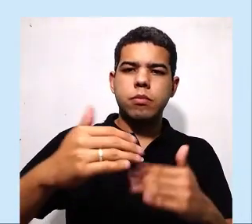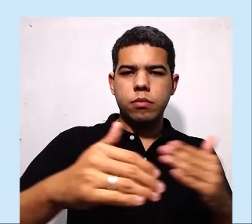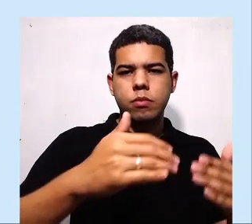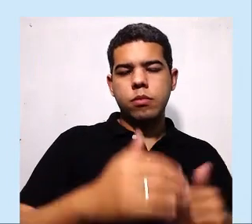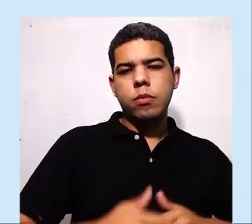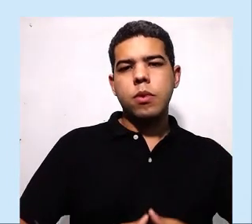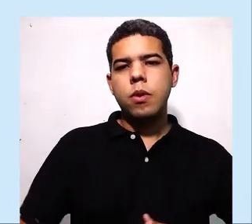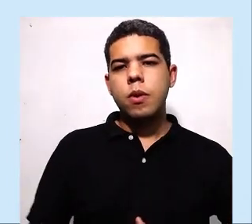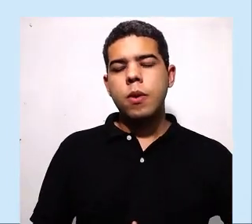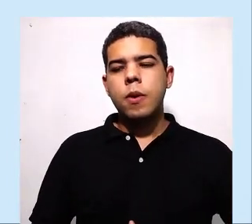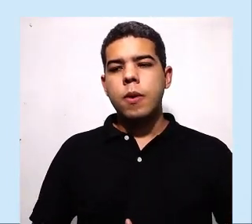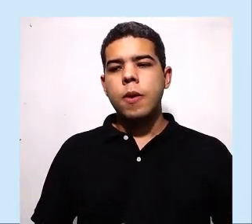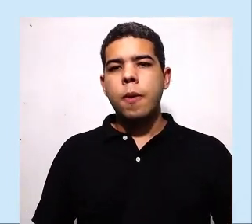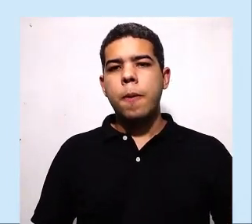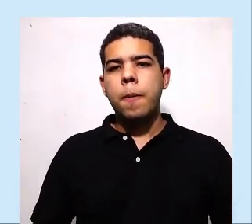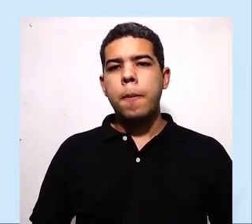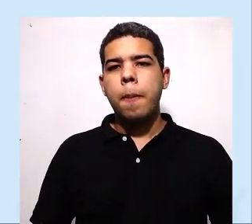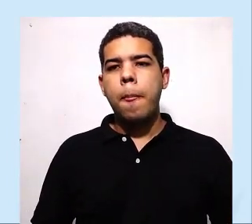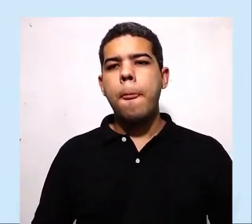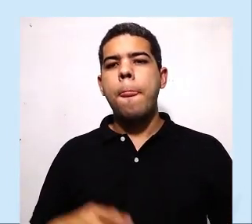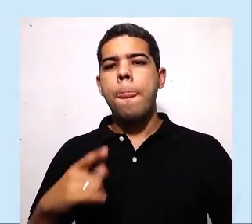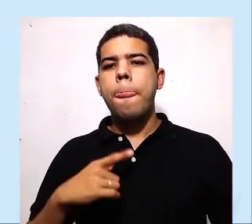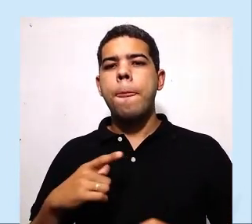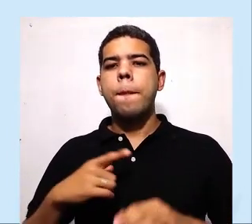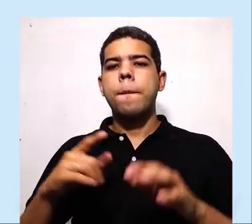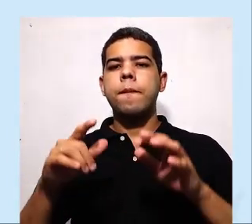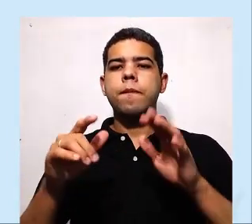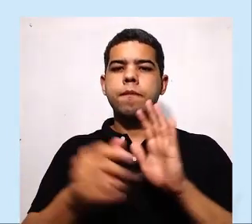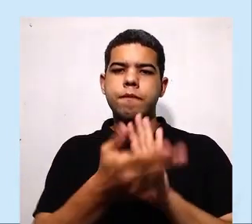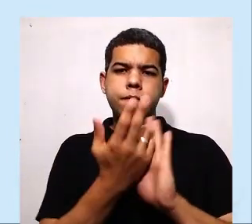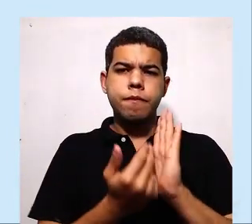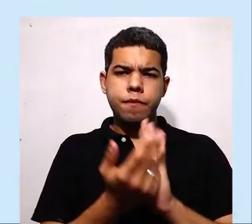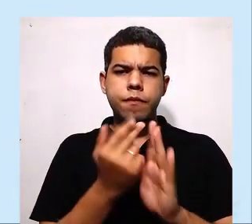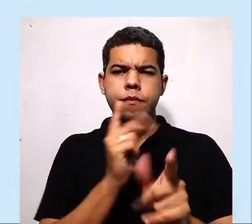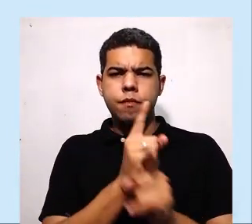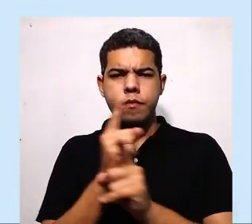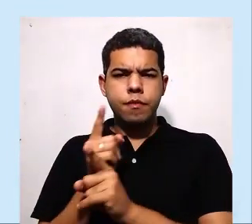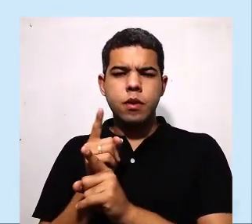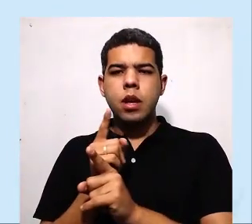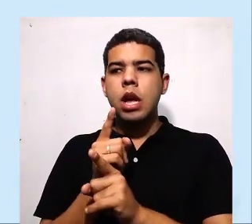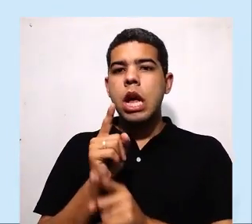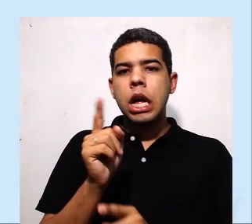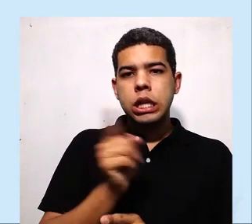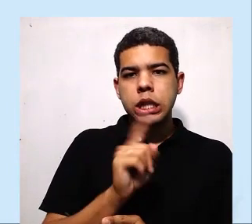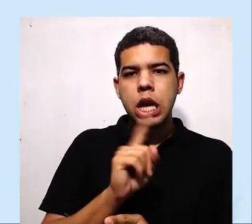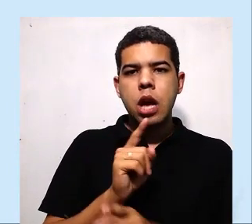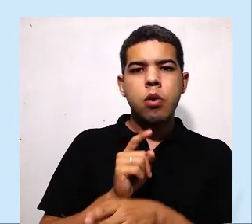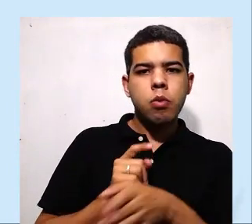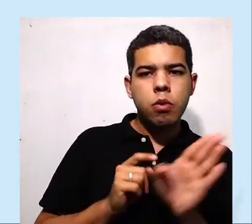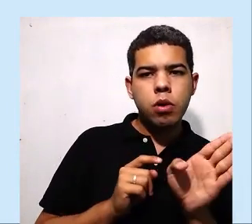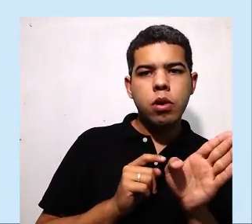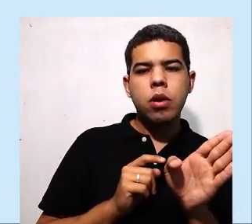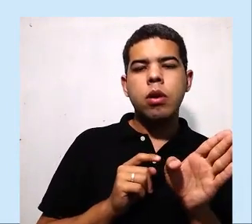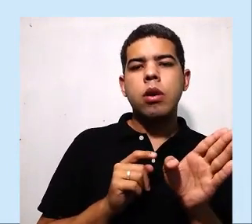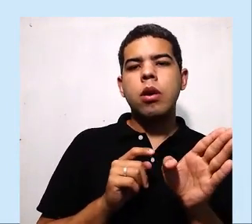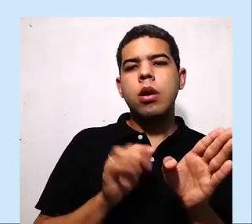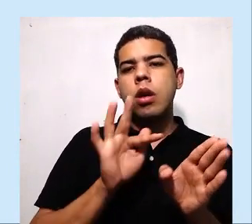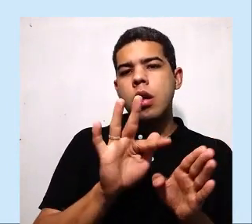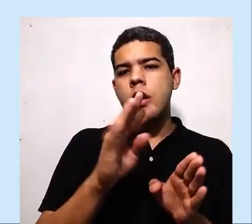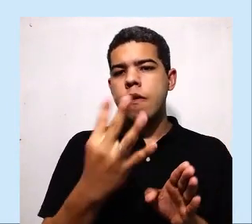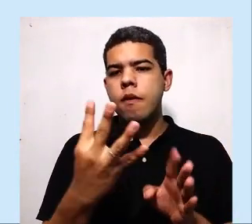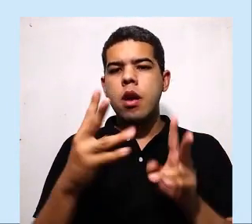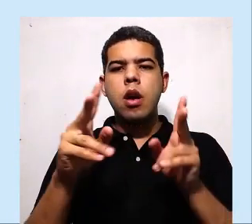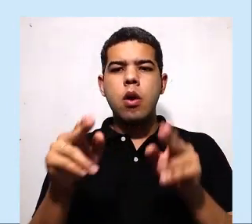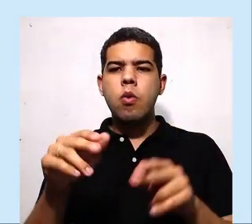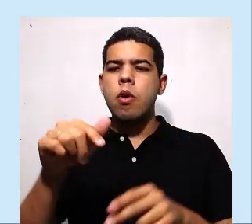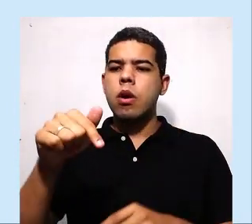realizando, e dá para encontrar todas as figuras, beleza? Então, se eu quero não, veja aí na tela que F4